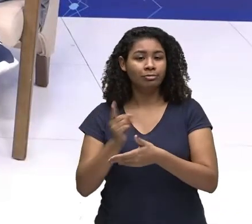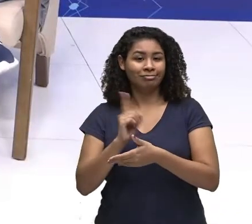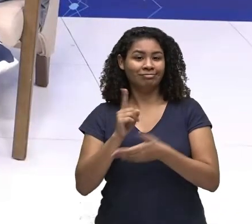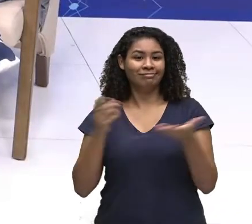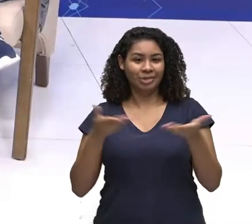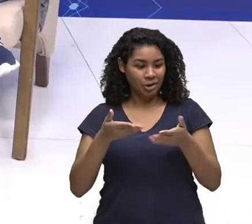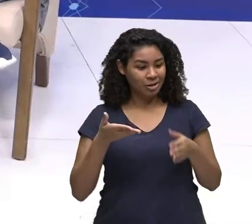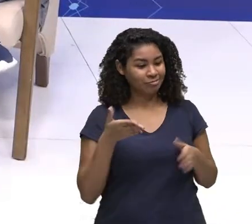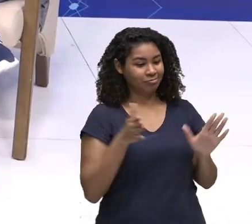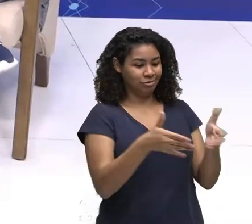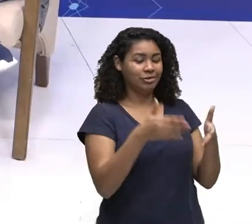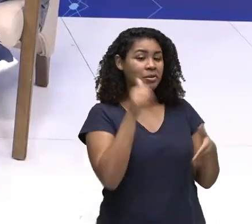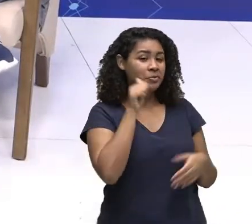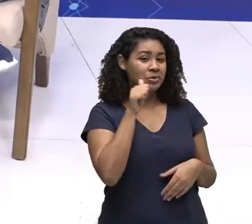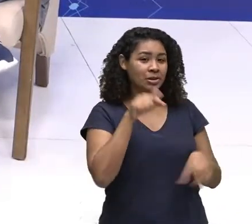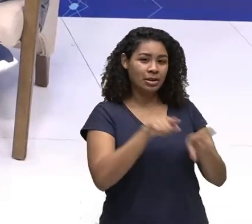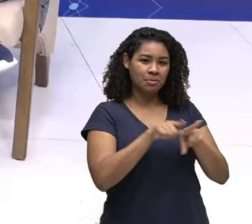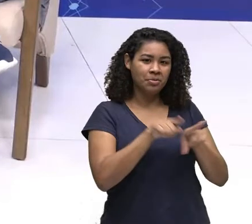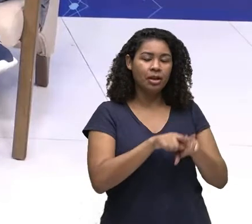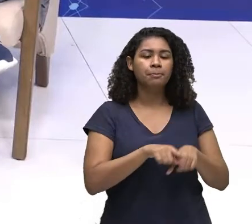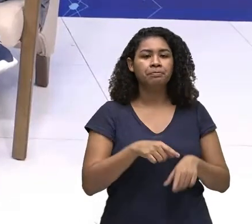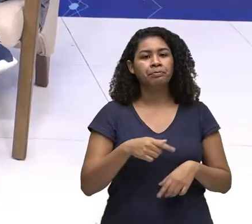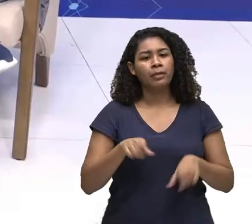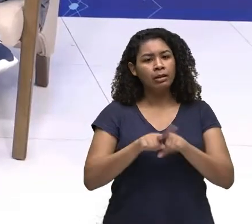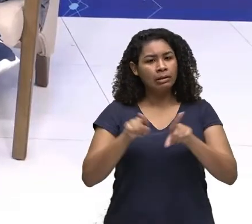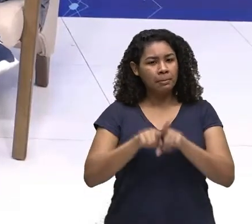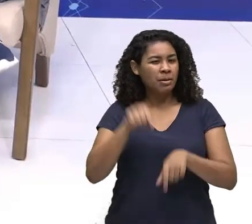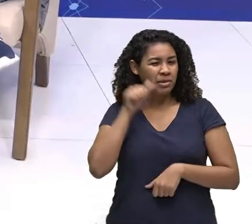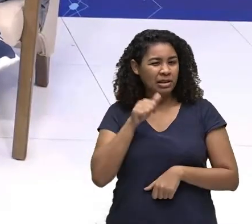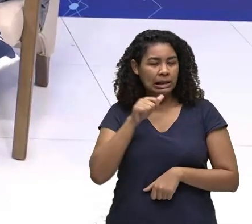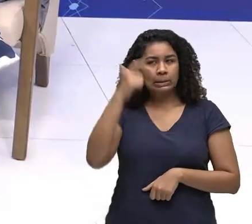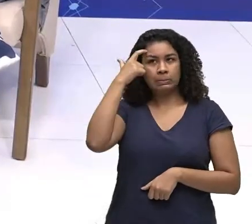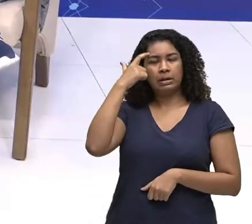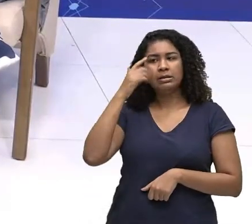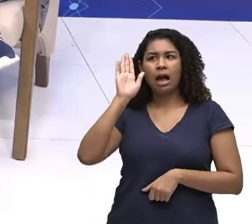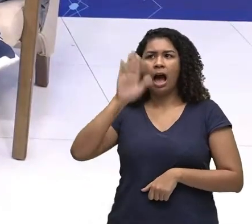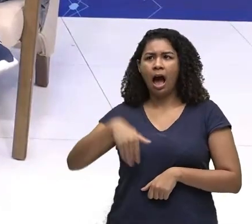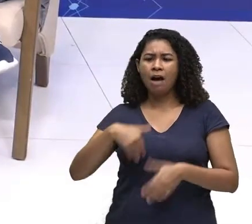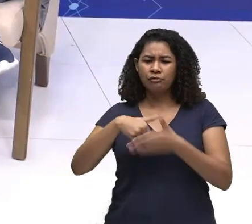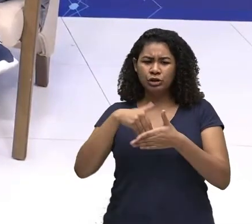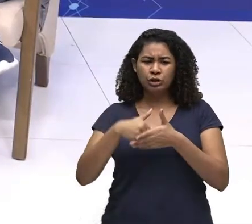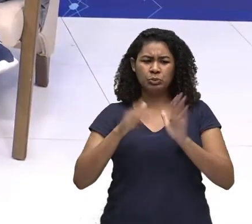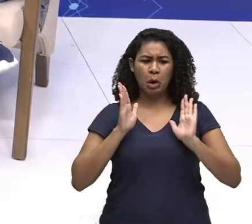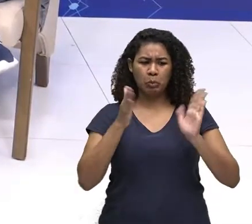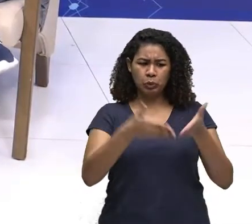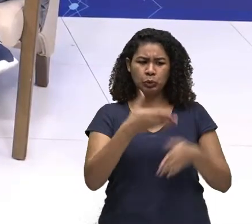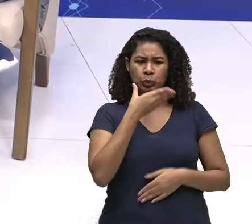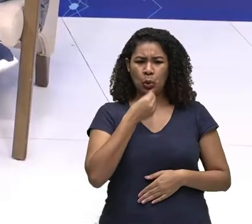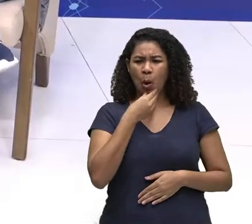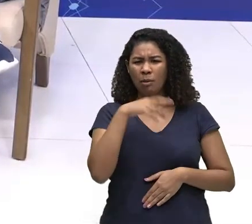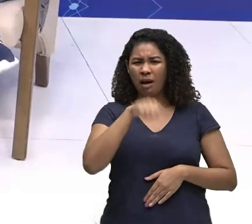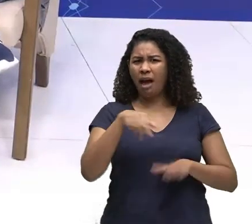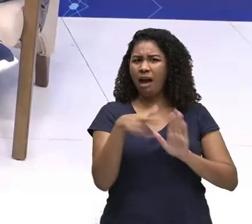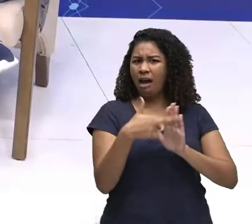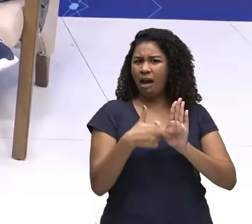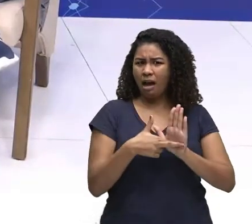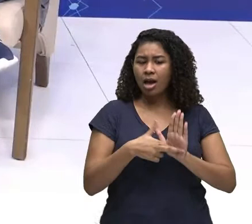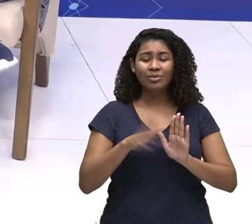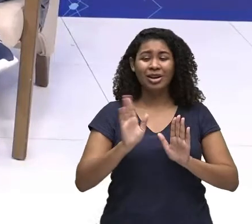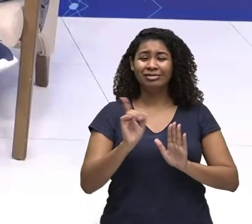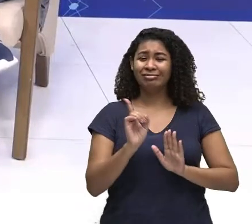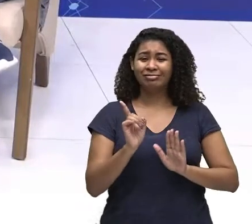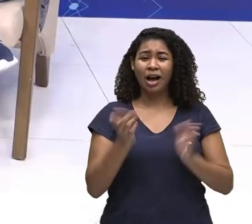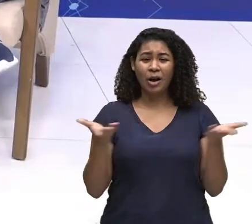repente achavam que não poderiam praticar o futebol. Que o futebol era só do menino. Que era só do menino, e agora não. Isso é mais, popularizou, né?